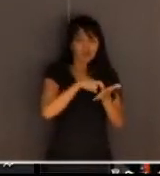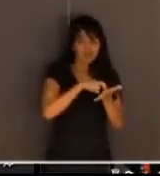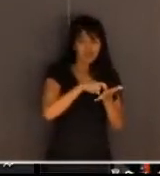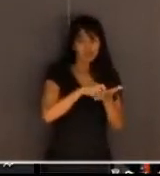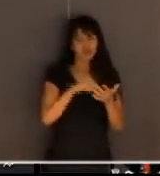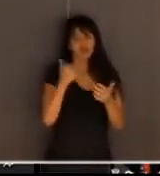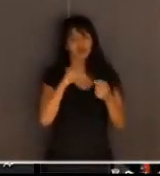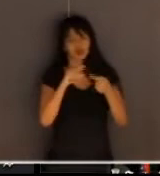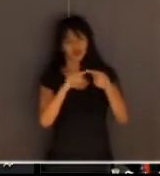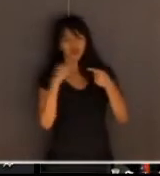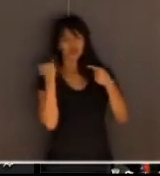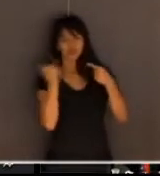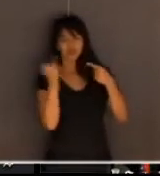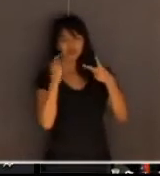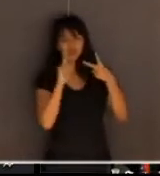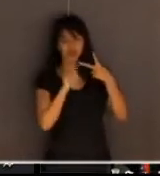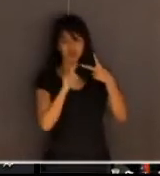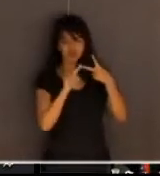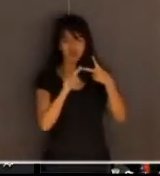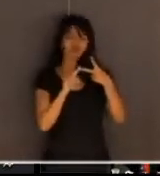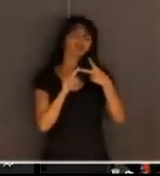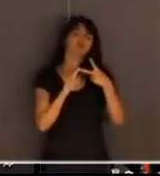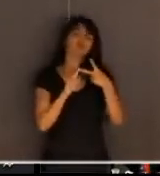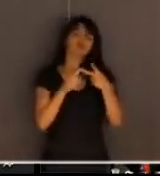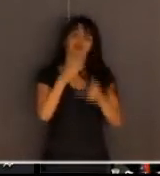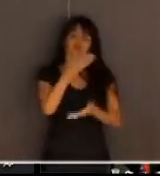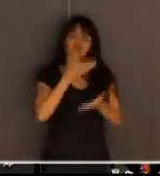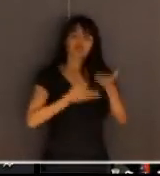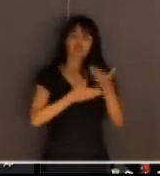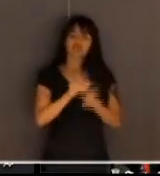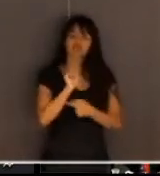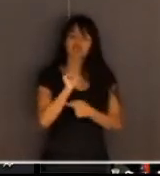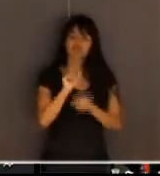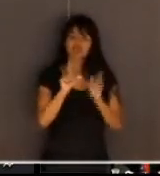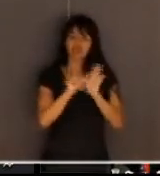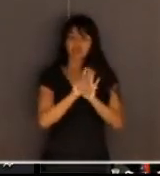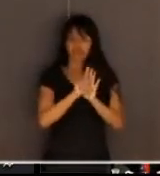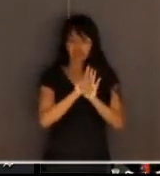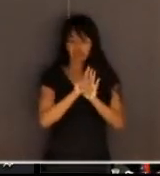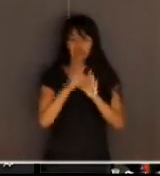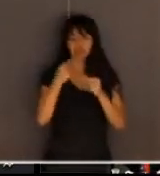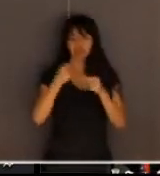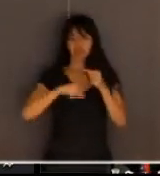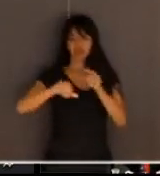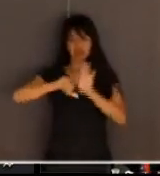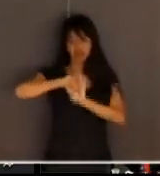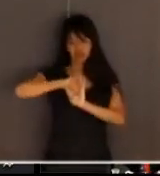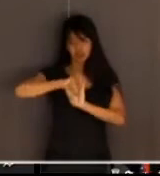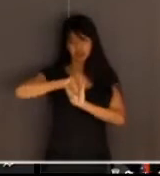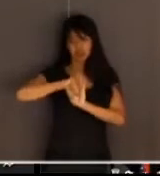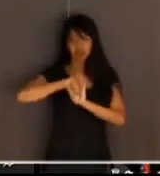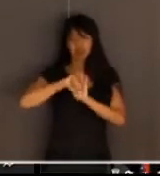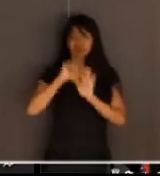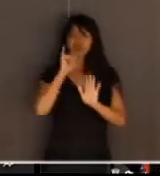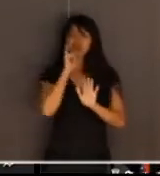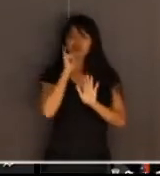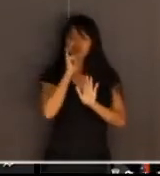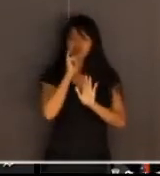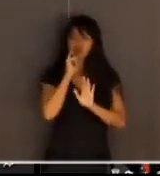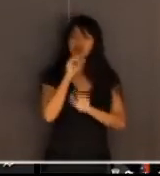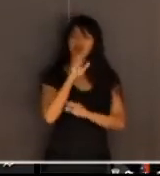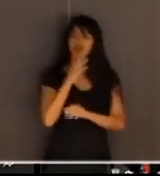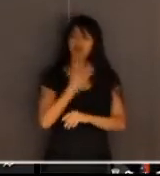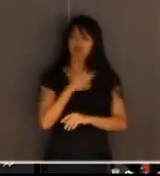consideração. Segunda consideração em relação à lei anticrime. E aí pega o link do que o colega Rafael